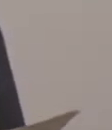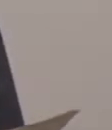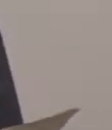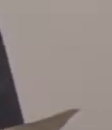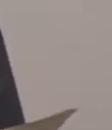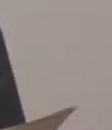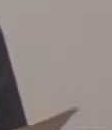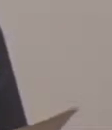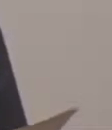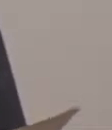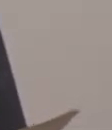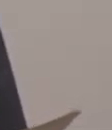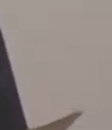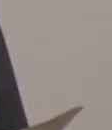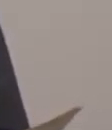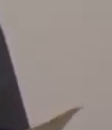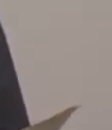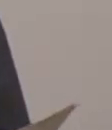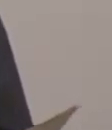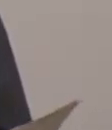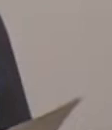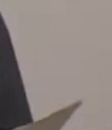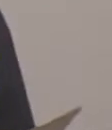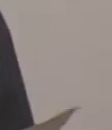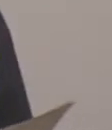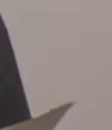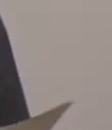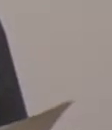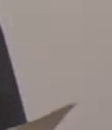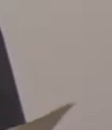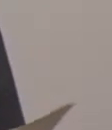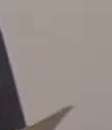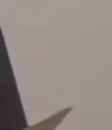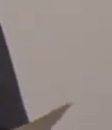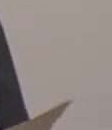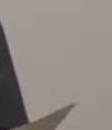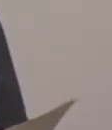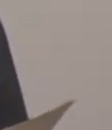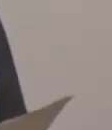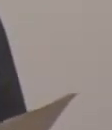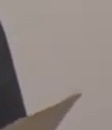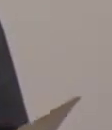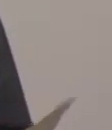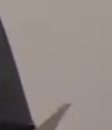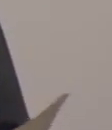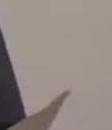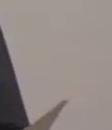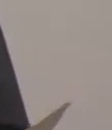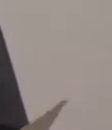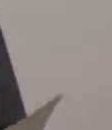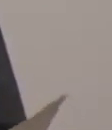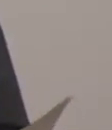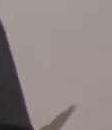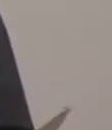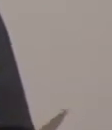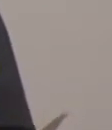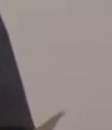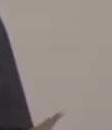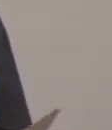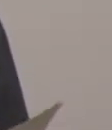Fantástico. E eles queriam conhecer o que estava acontecendo em Limeira, enfim. Eles mesmos foram em